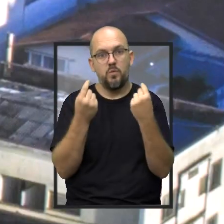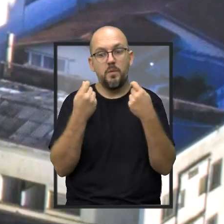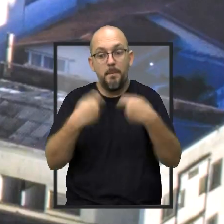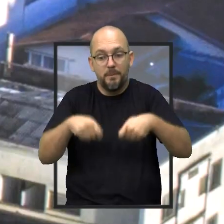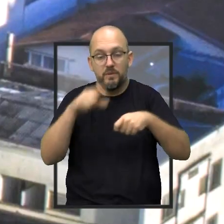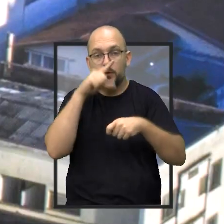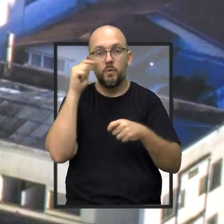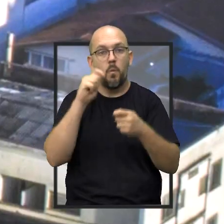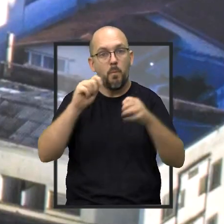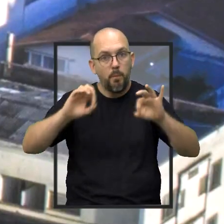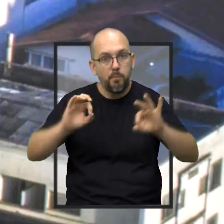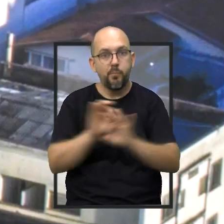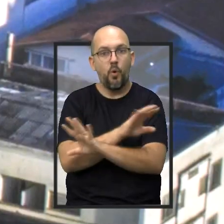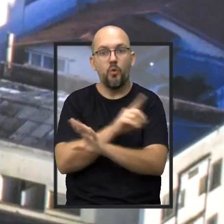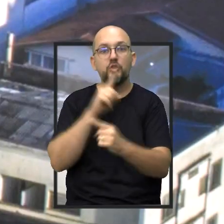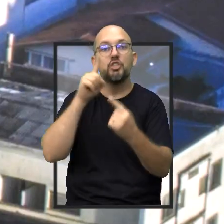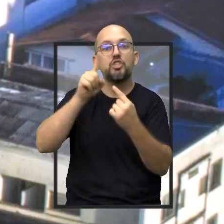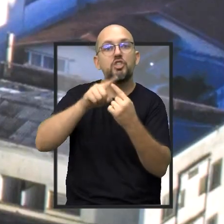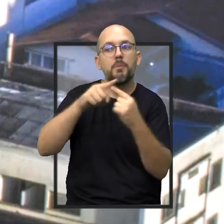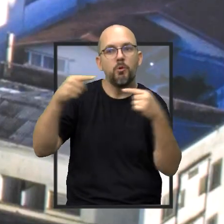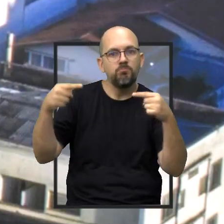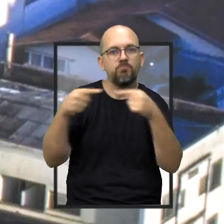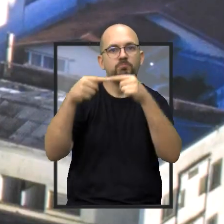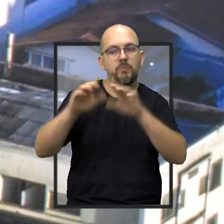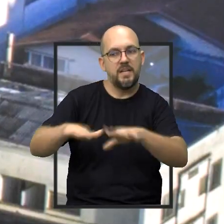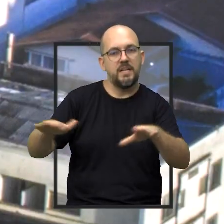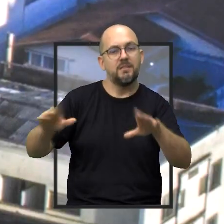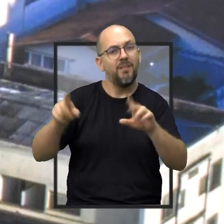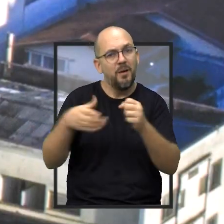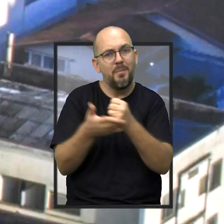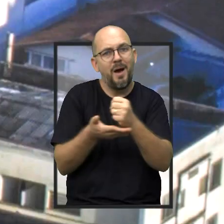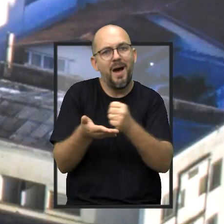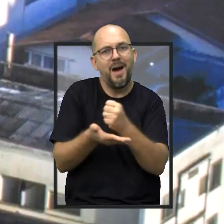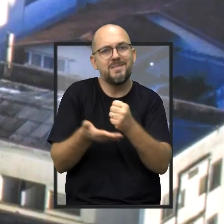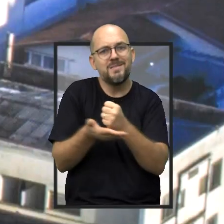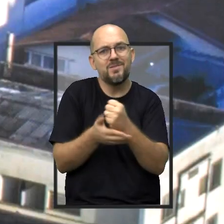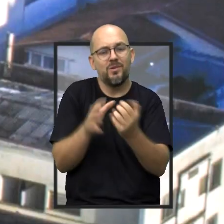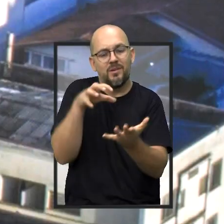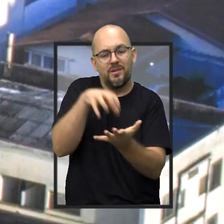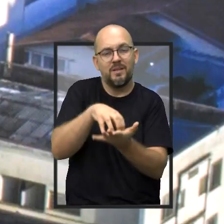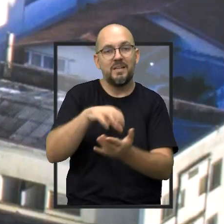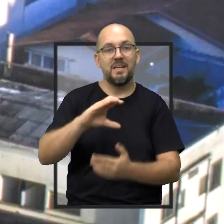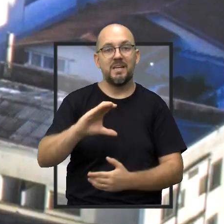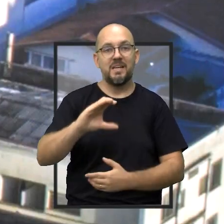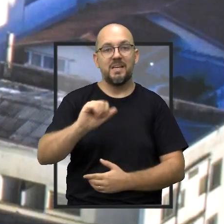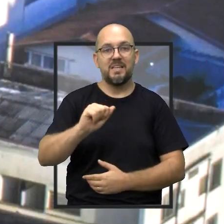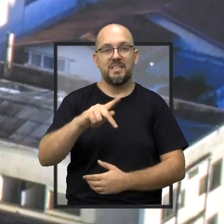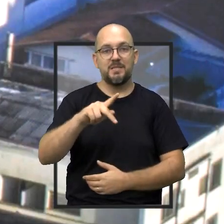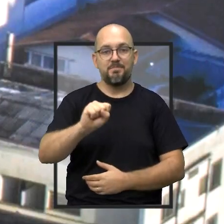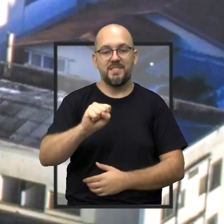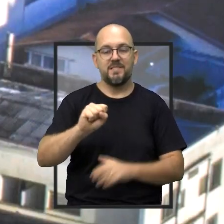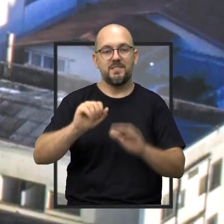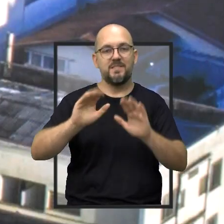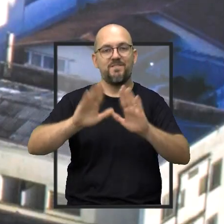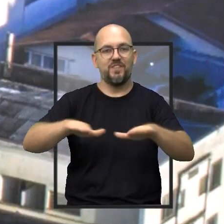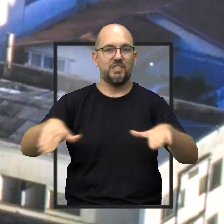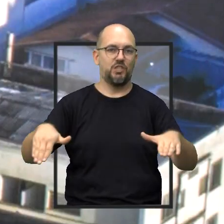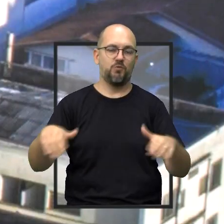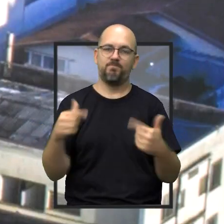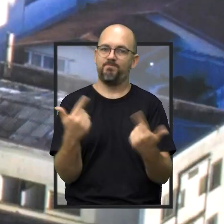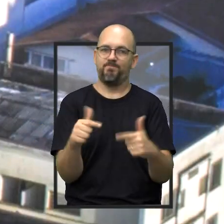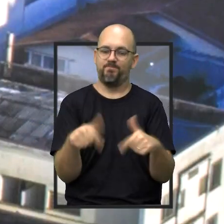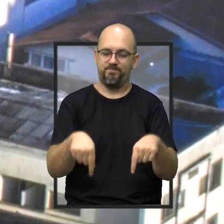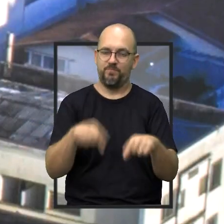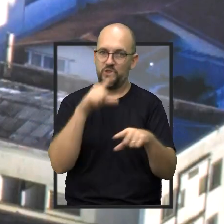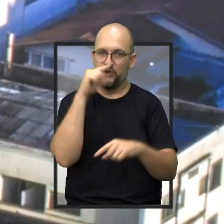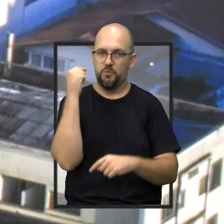estar preparado para esse tipo de atendimento, começando pelo básico, que é um CAPS infantil, que nós não temos. Então, eu